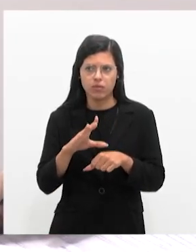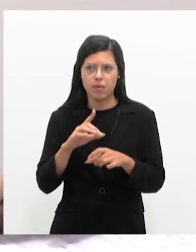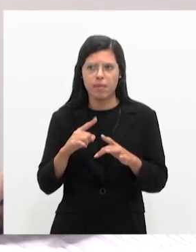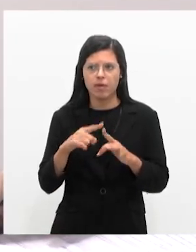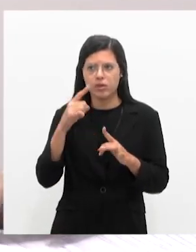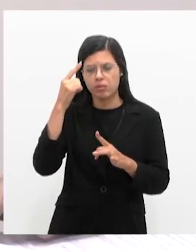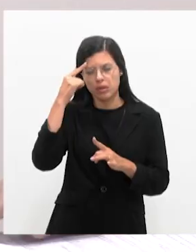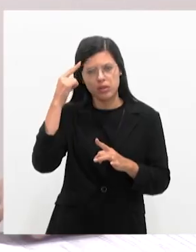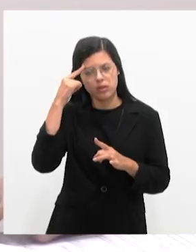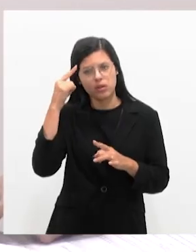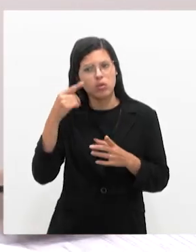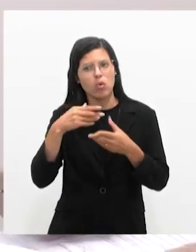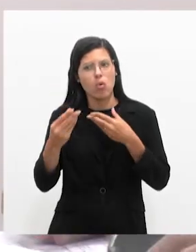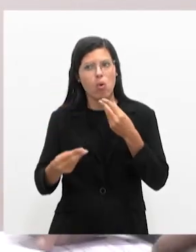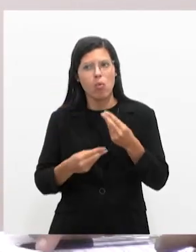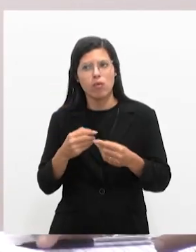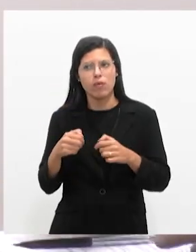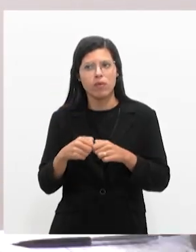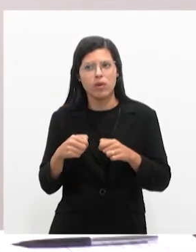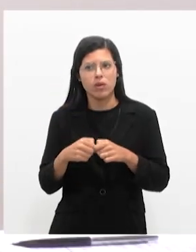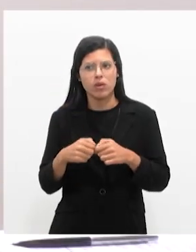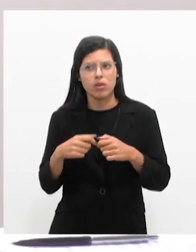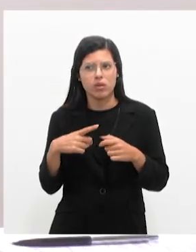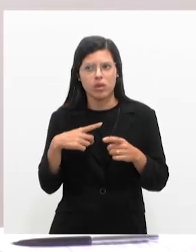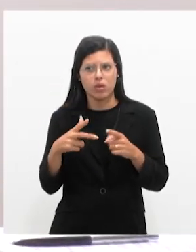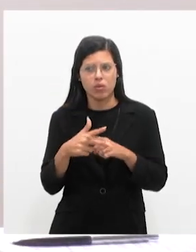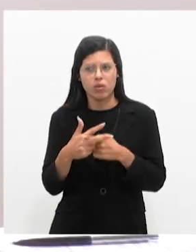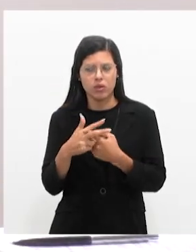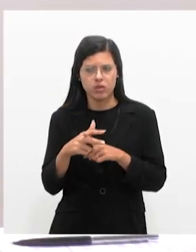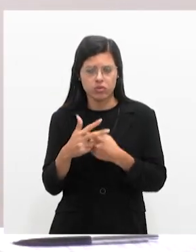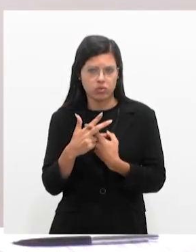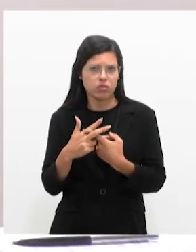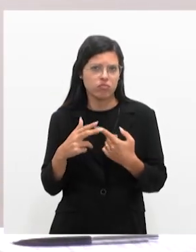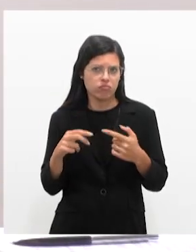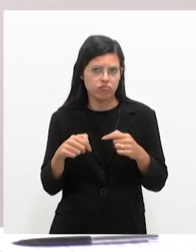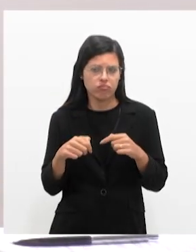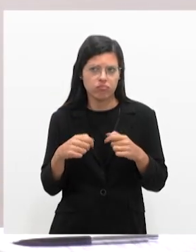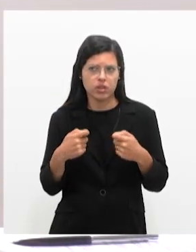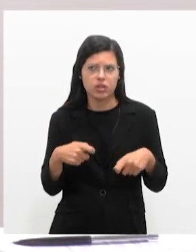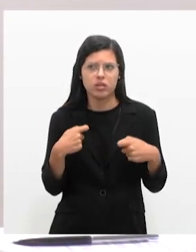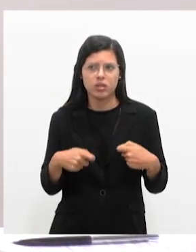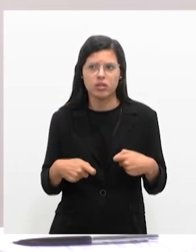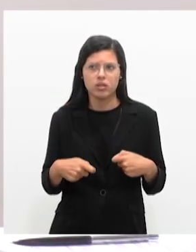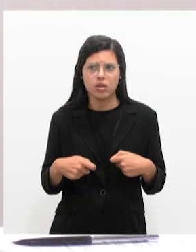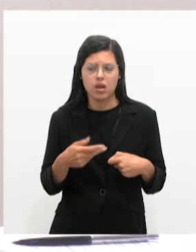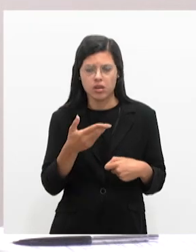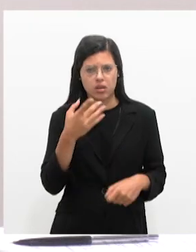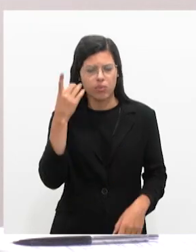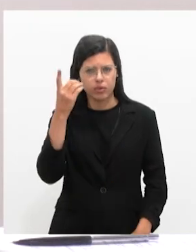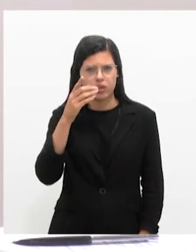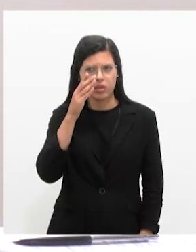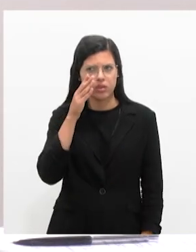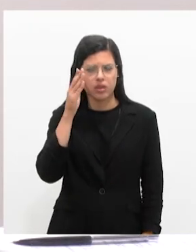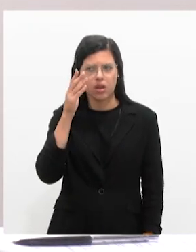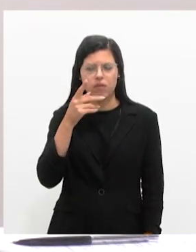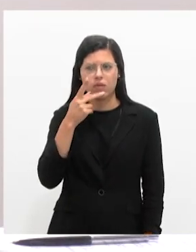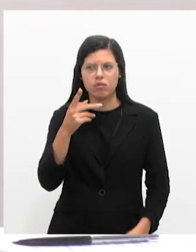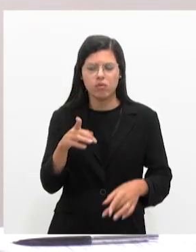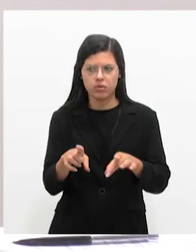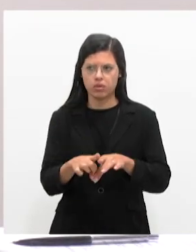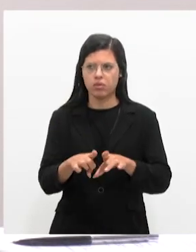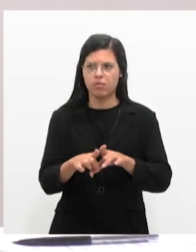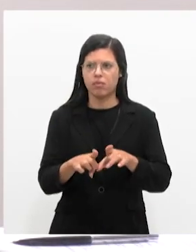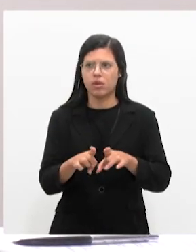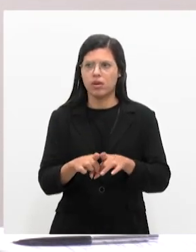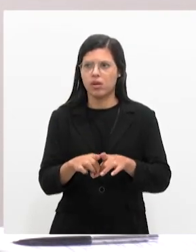foi feita. Eu acho que tem correções a fazer, mas, por exemplo, esse ponto que acabei levantando, que a deputada Célia reforçou,